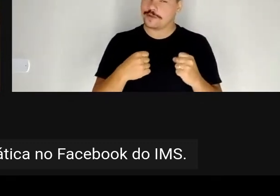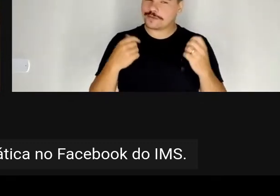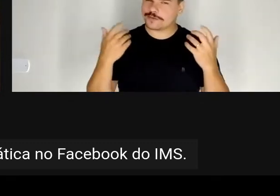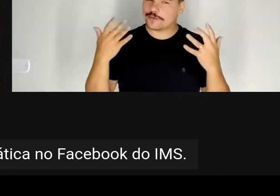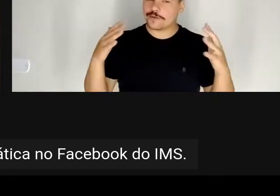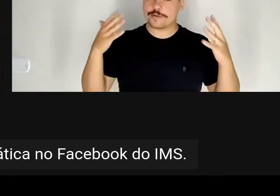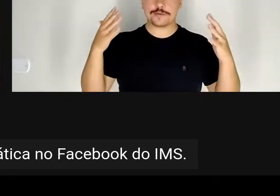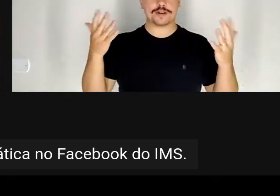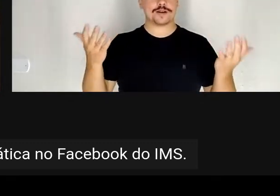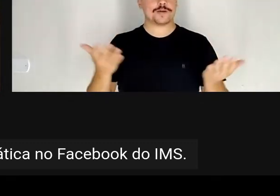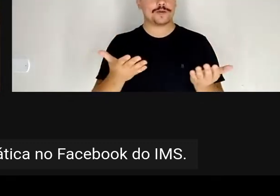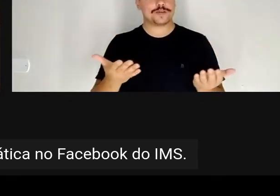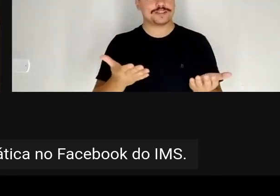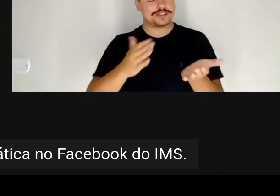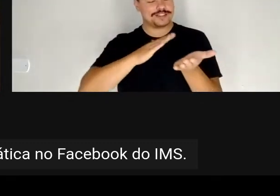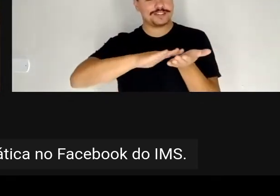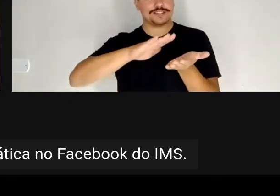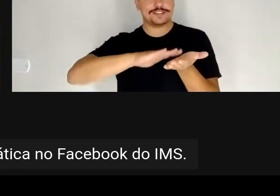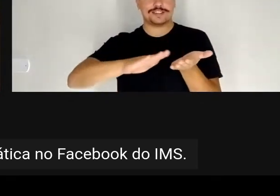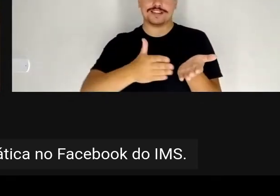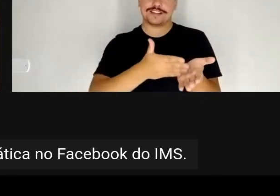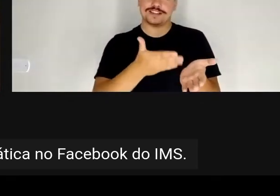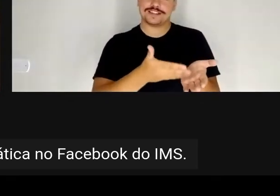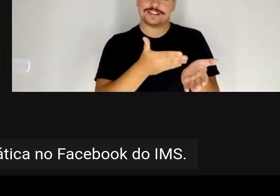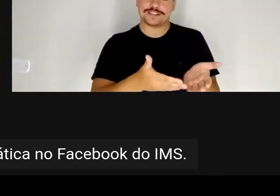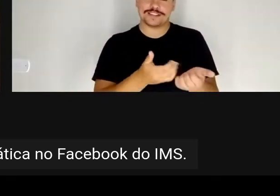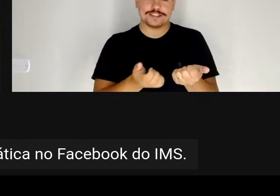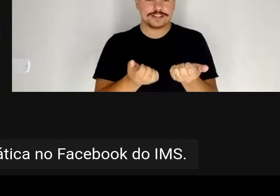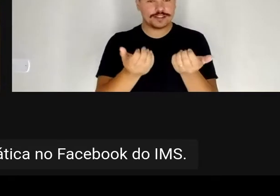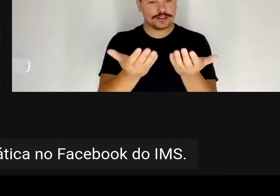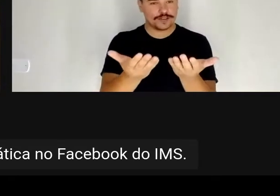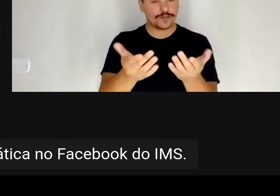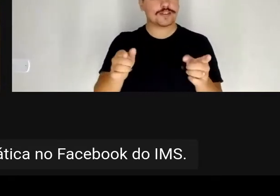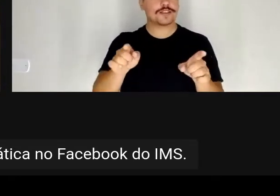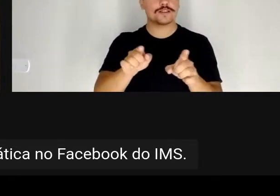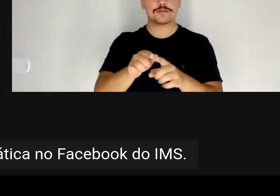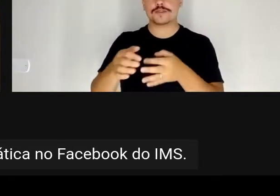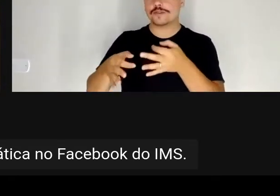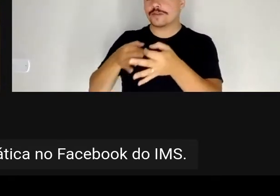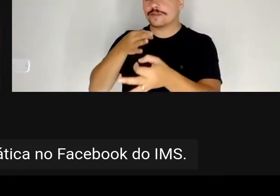lançamento desse livro, podemos ouvir também depoimentos